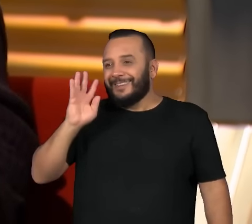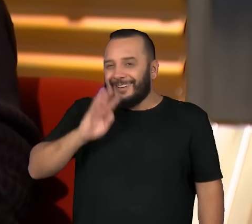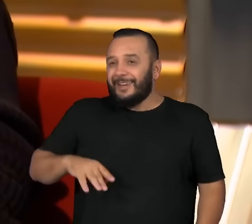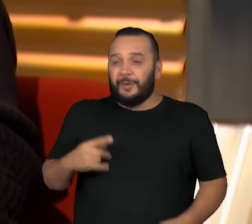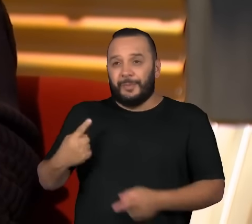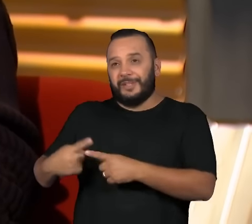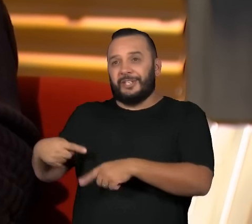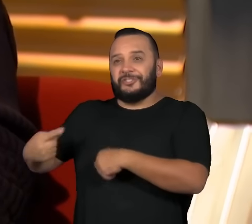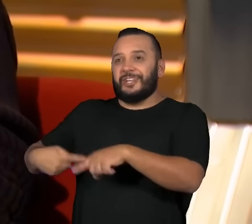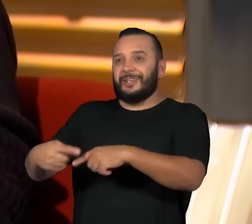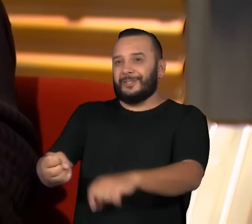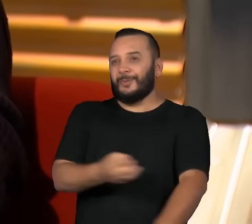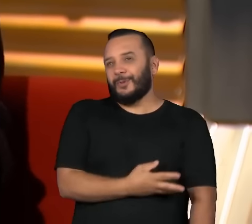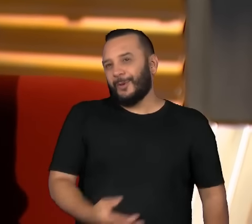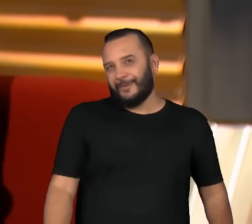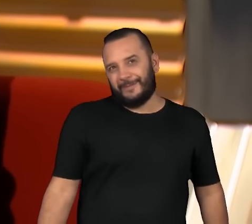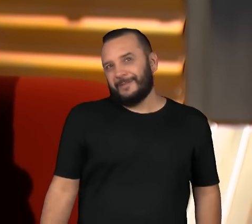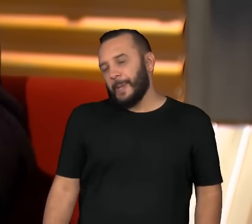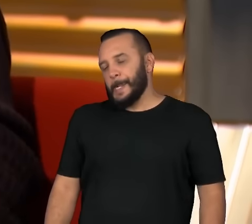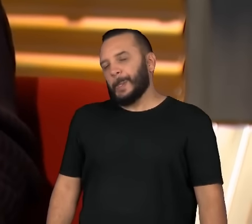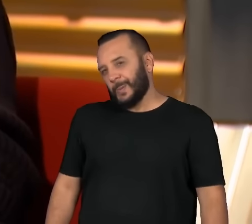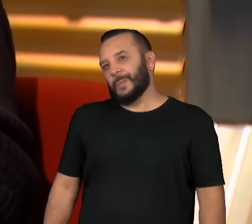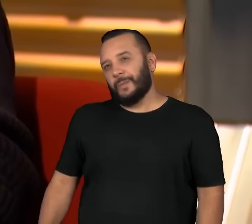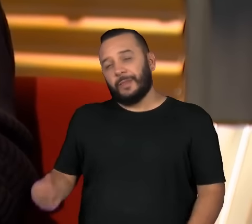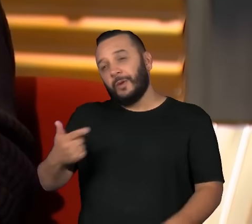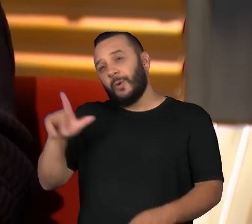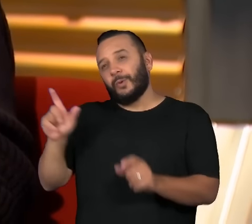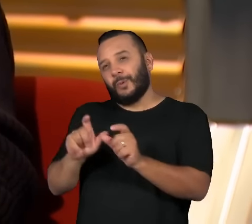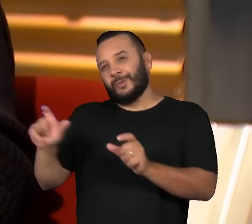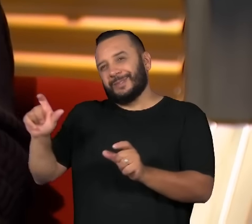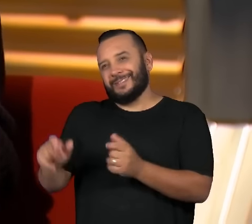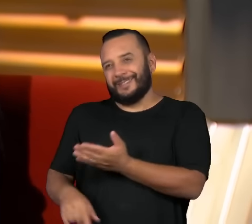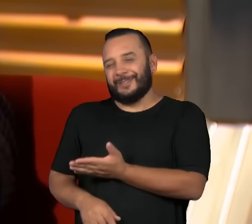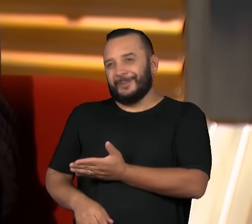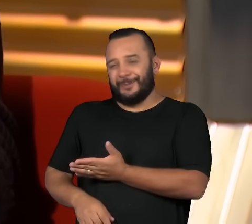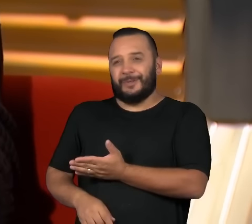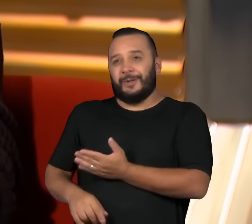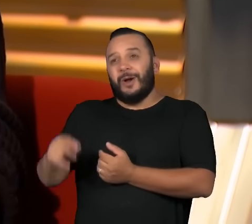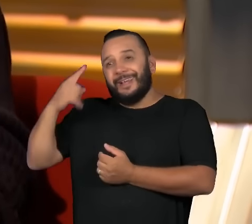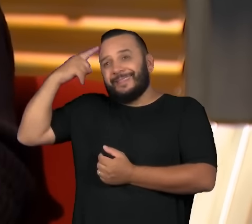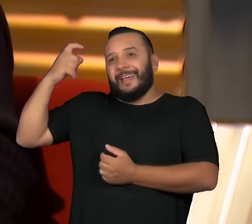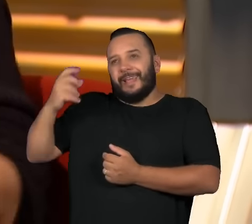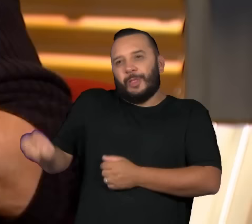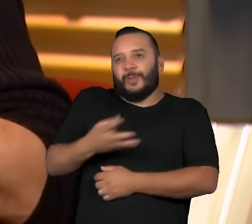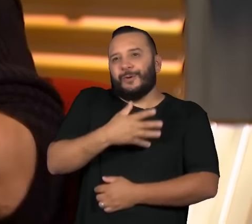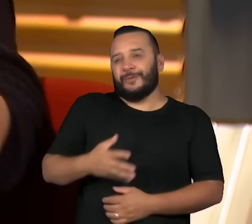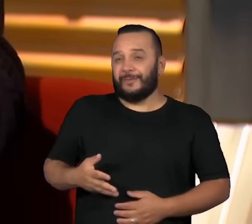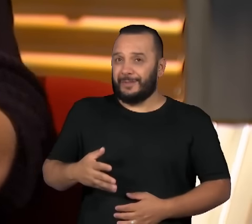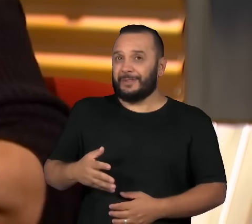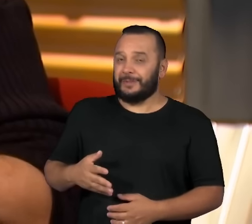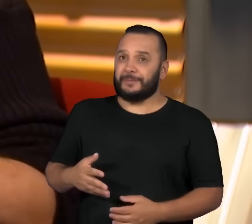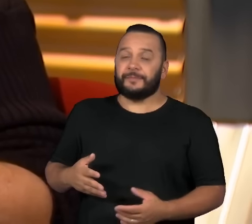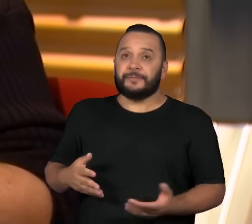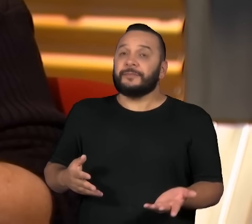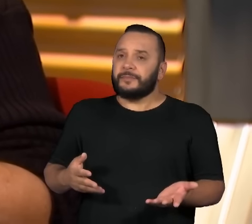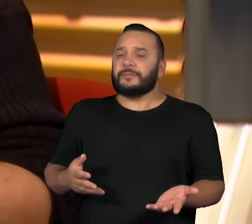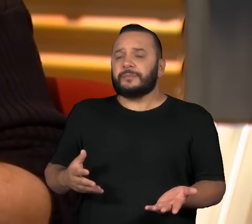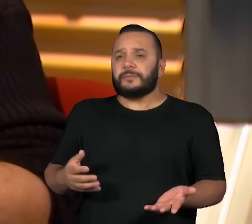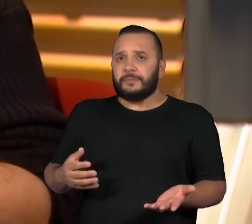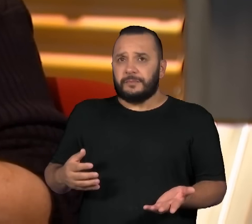outra geração, né? Um outro conceito, né? Que é fantástico, né? Nós somos educados, por isso que eu falo que nós